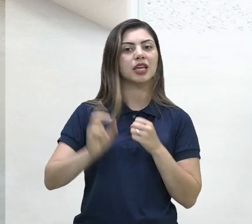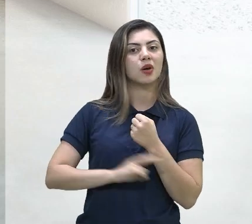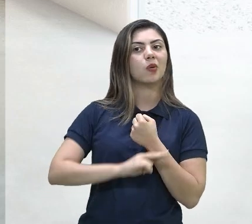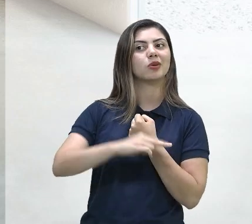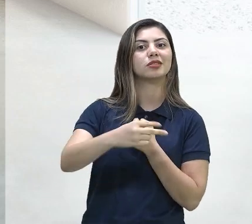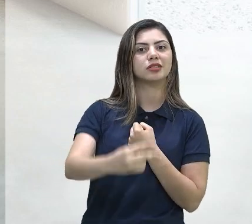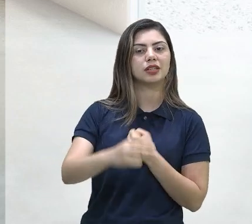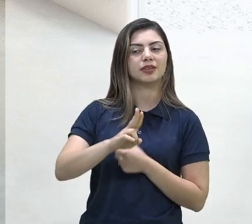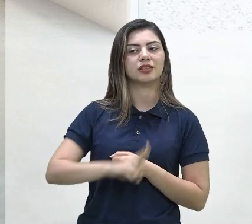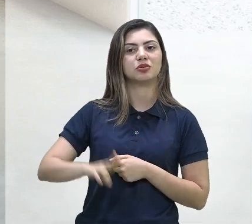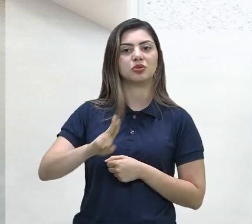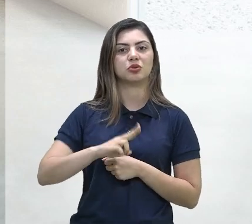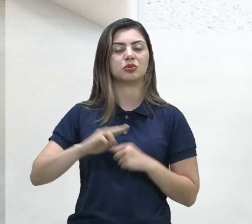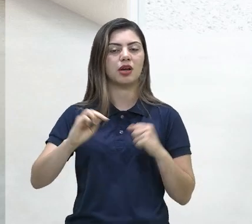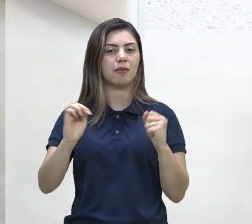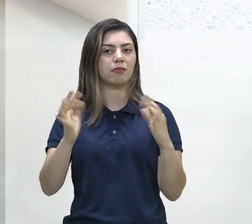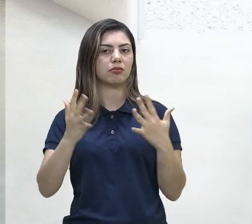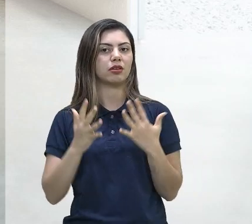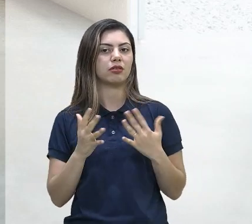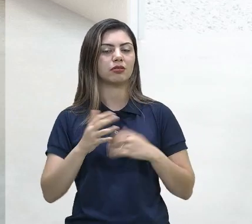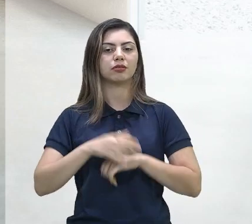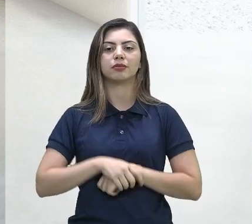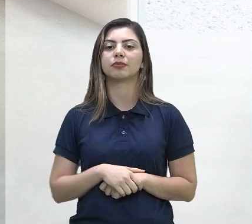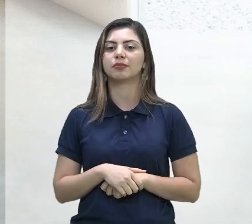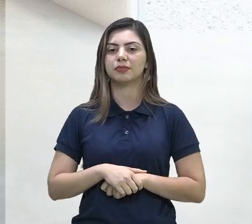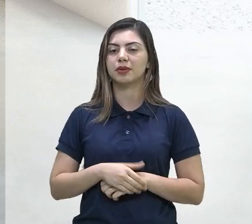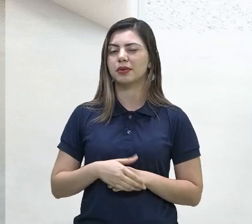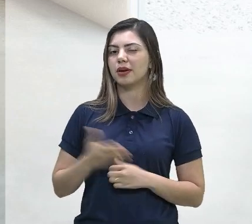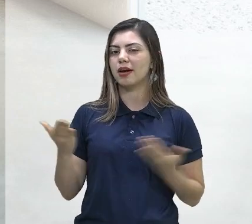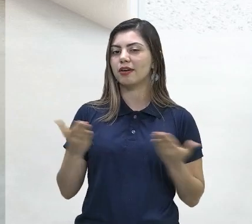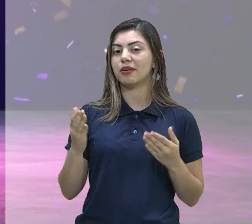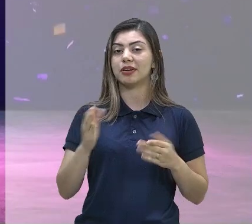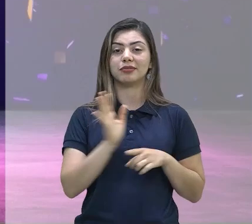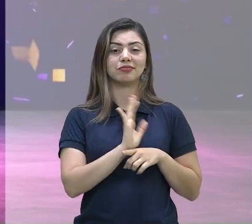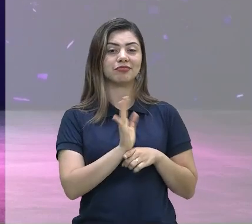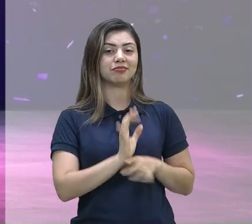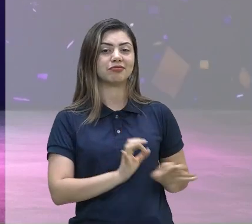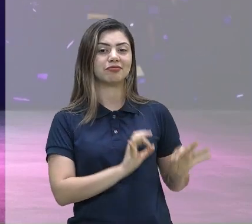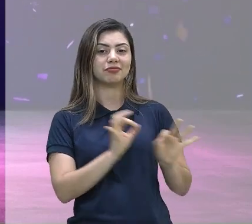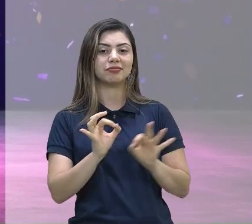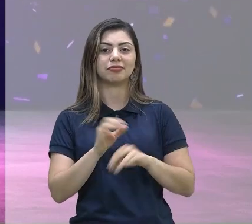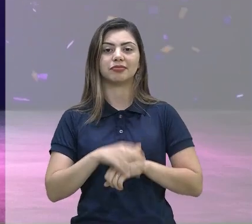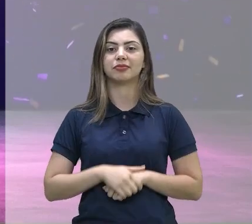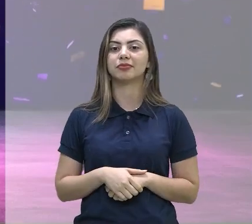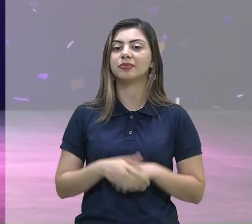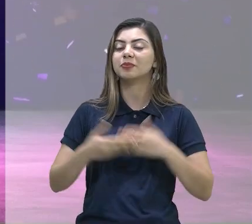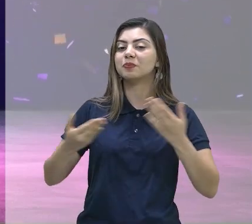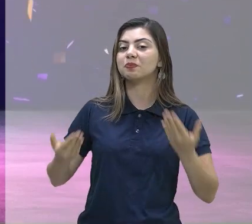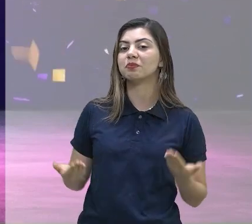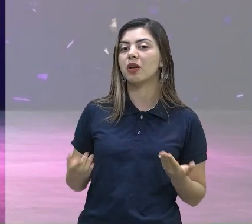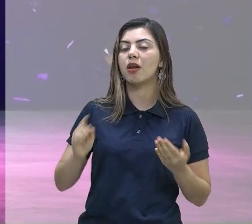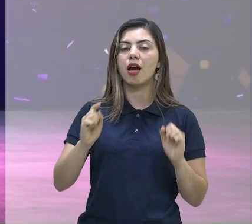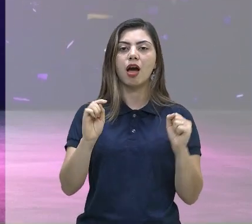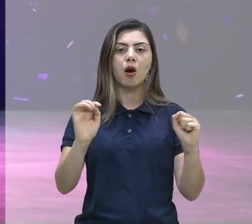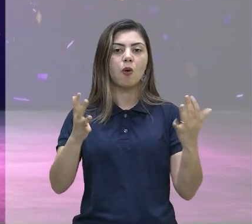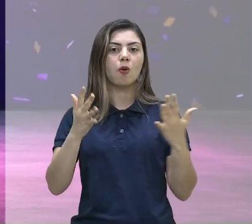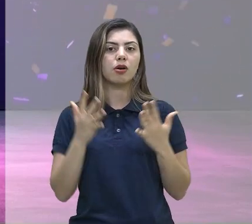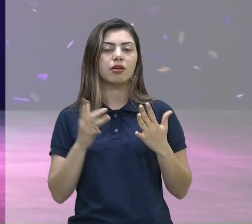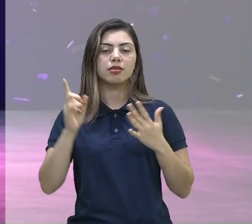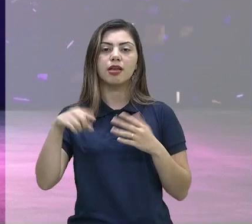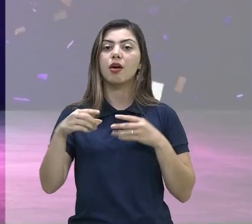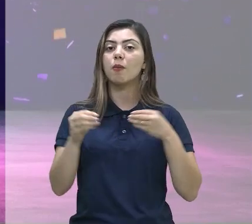né, do uso do glitter. Vamos lá assistir esse vídeo? O glitter é um